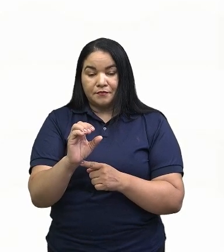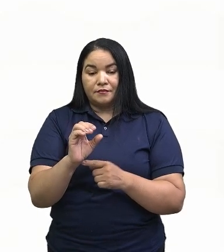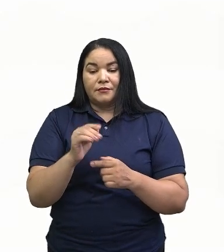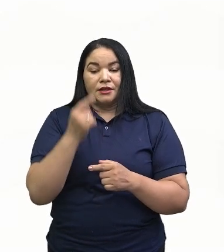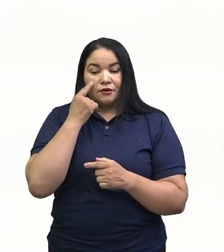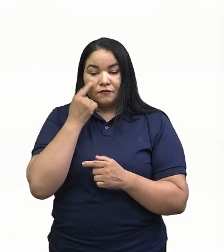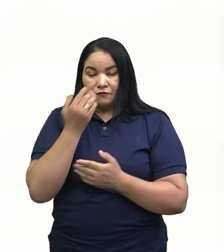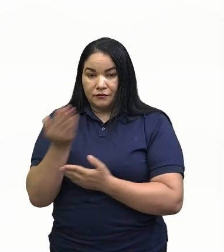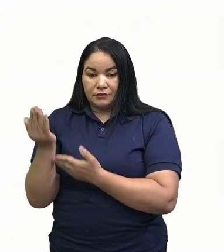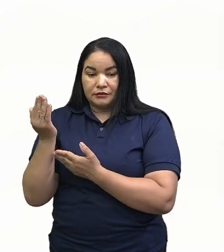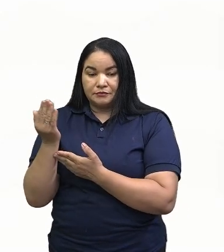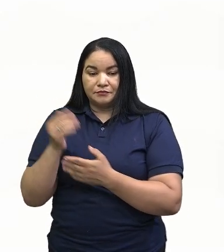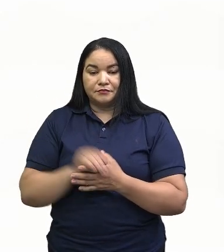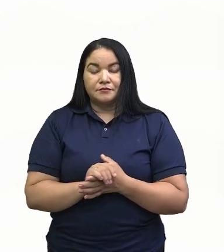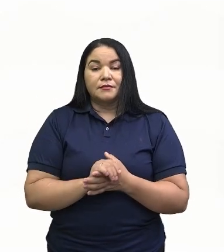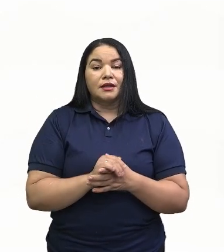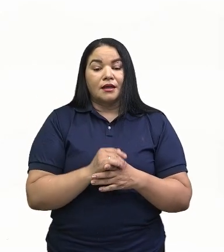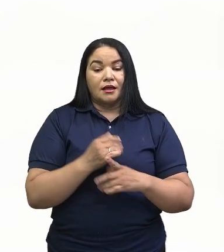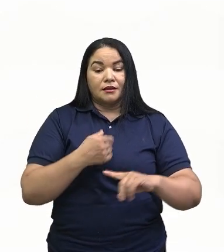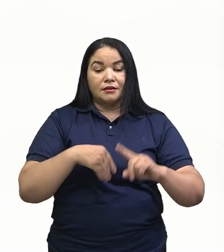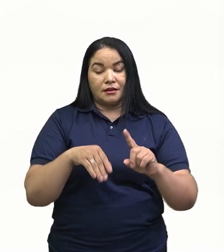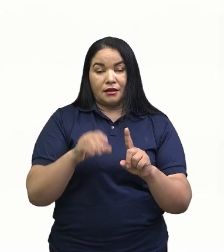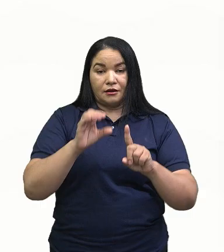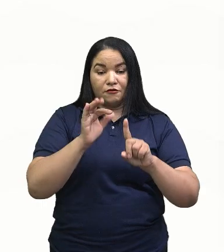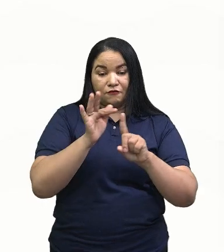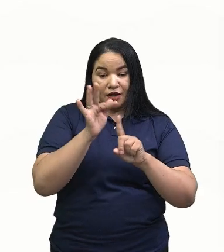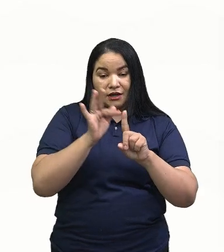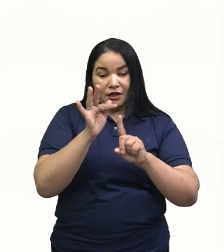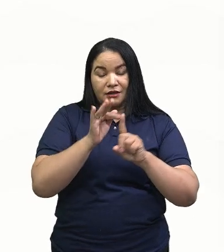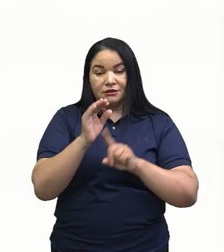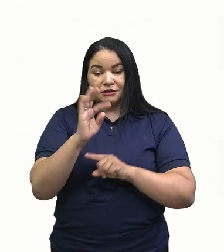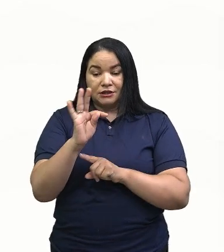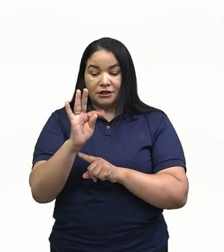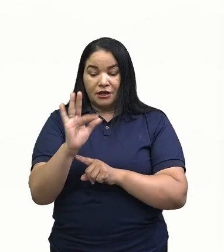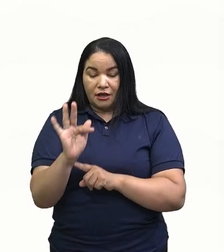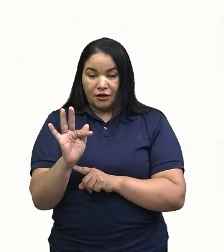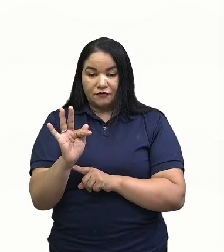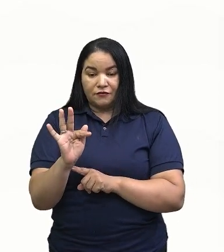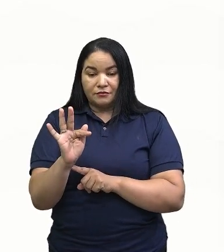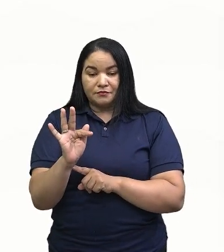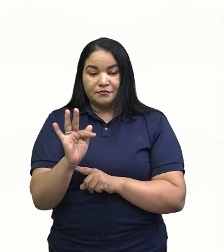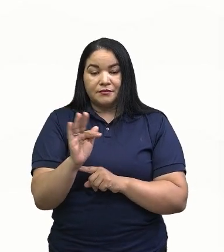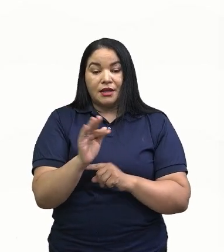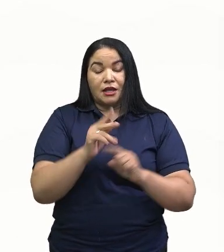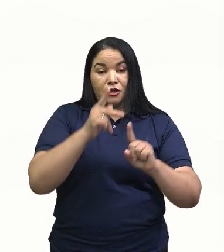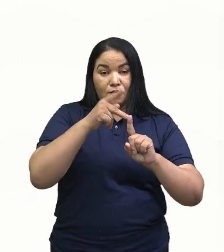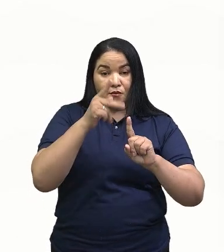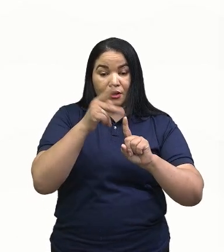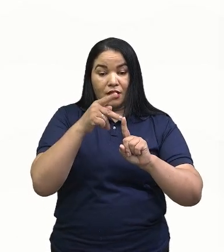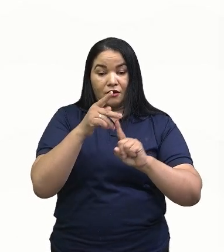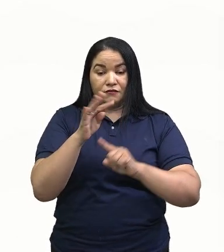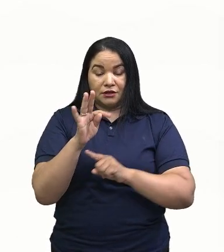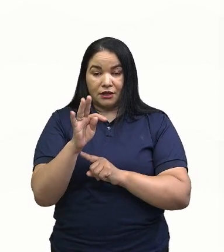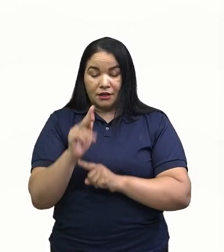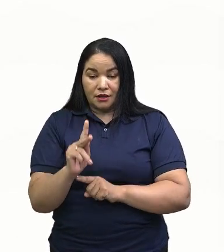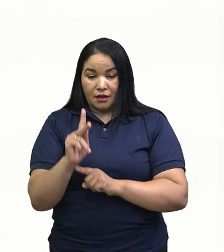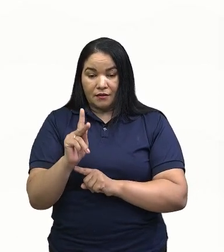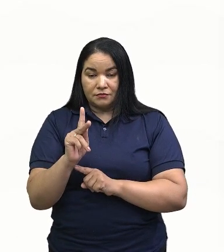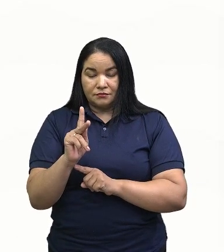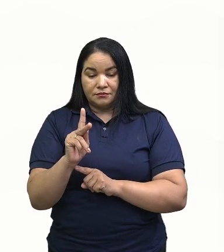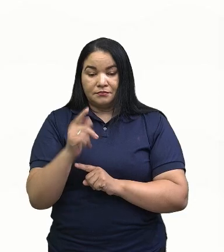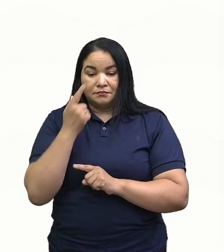representar TC, temperatura em Fahrenheit, que é TF, e a temperatura em Kelvin, que